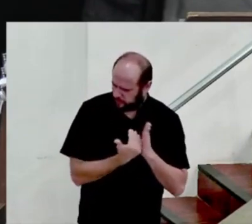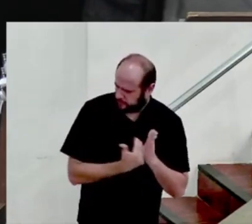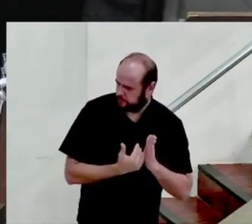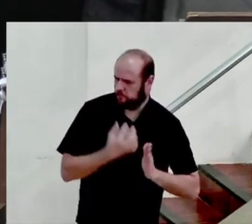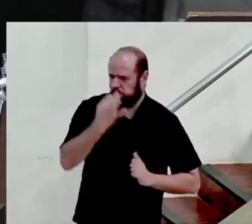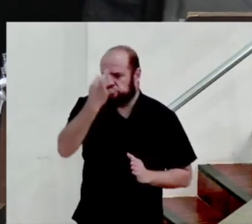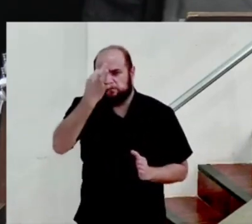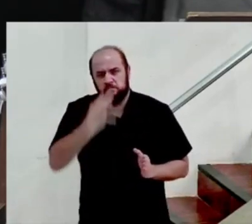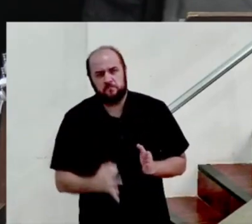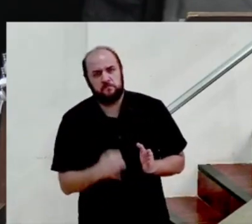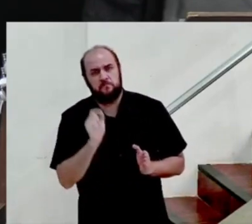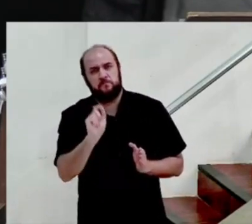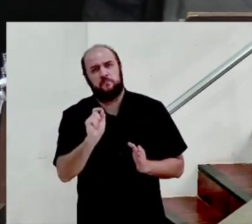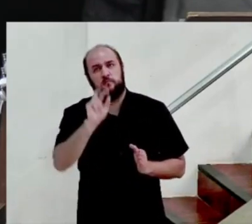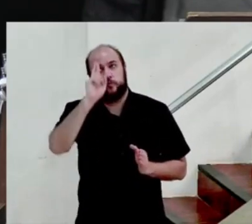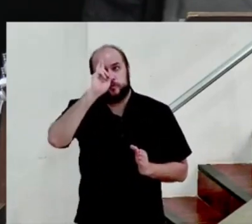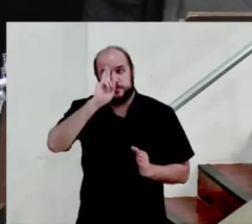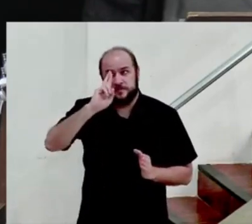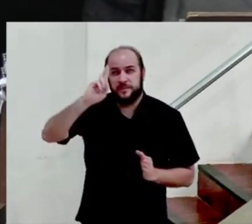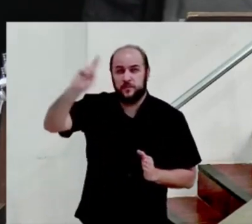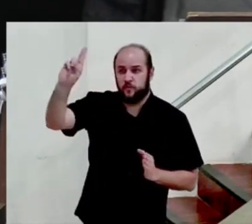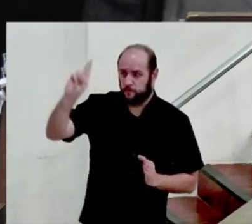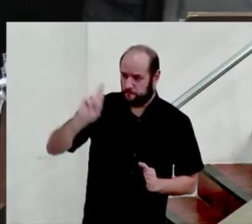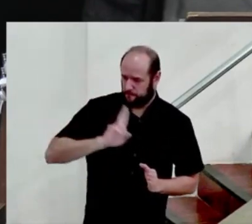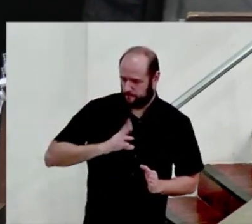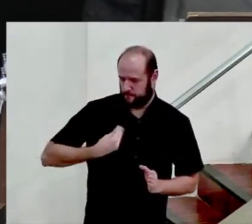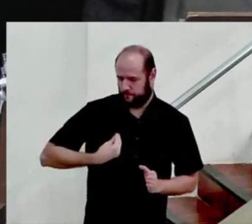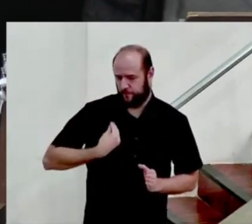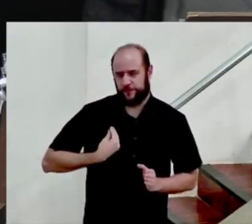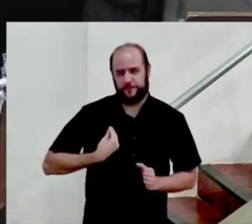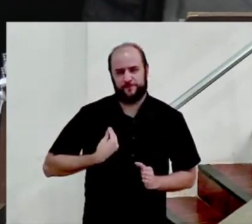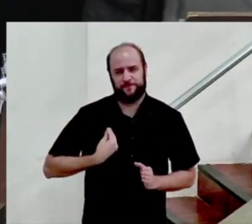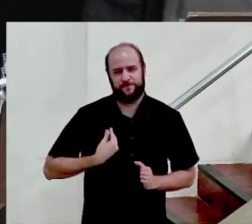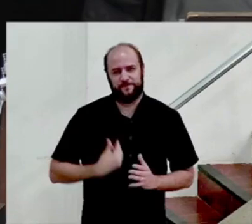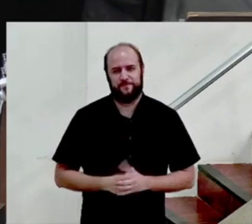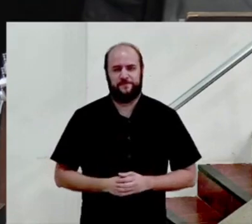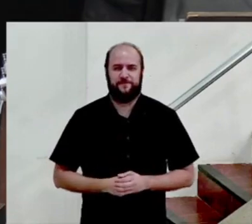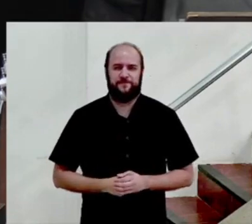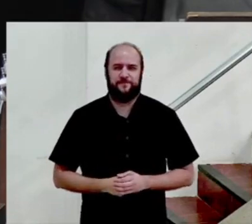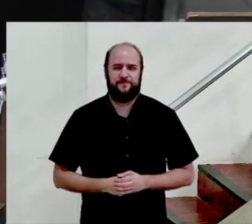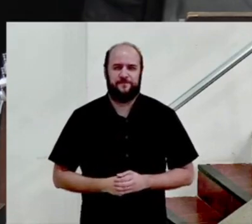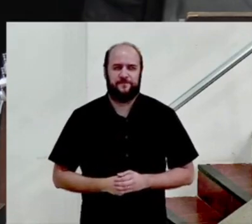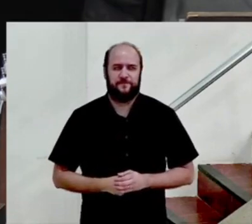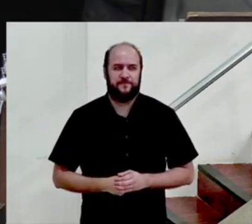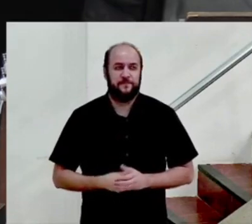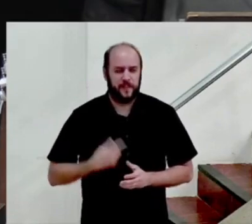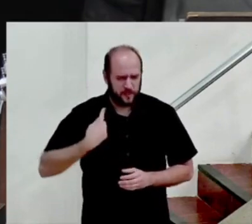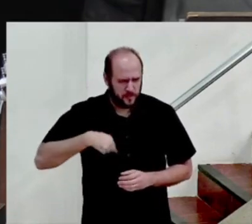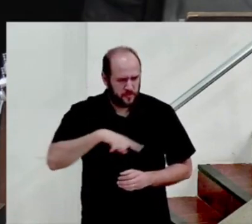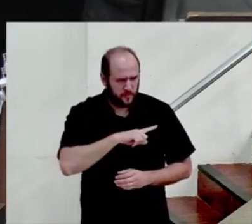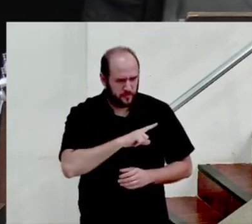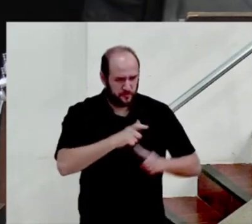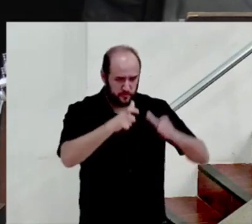justamente porque o Senhor habita em nós. Como santuários,